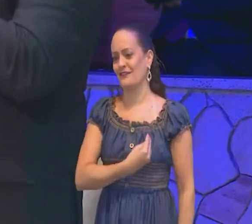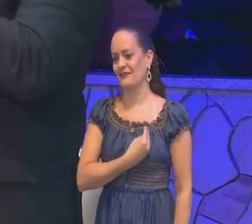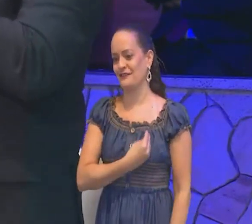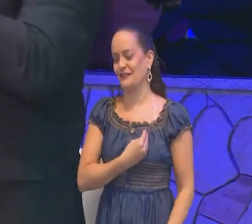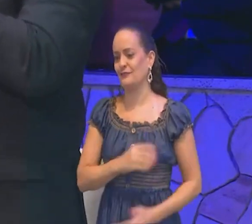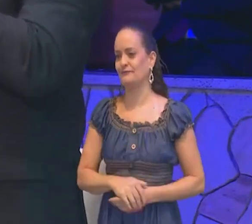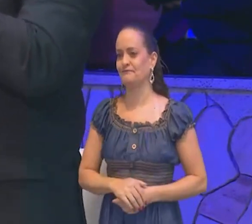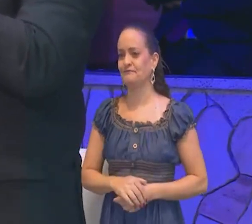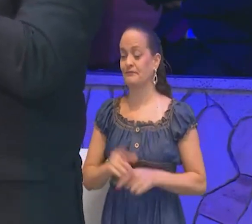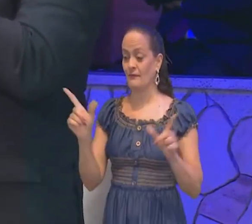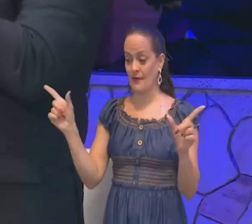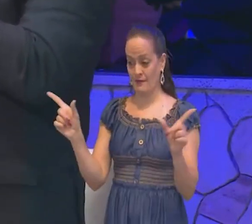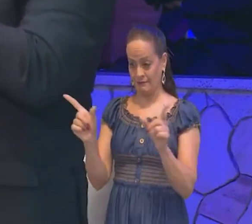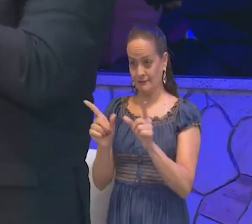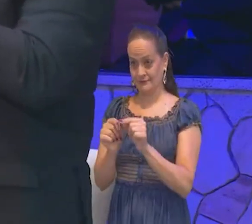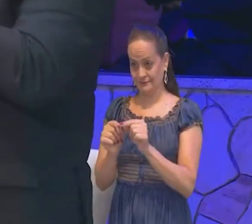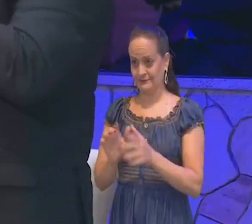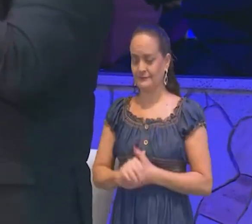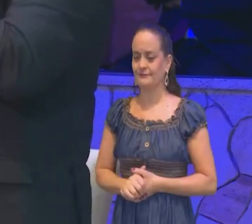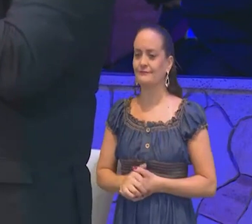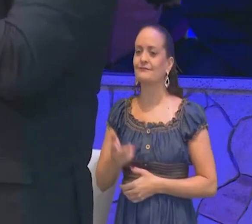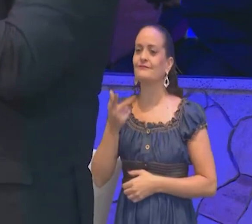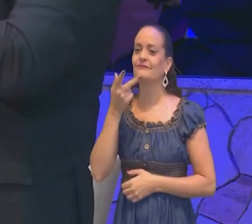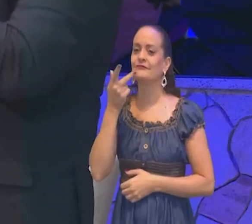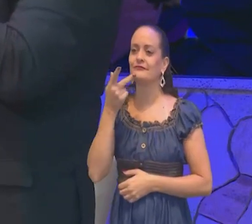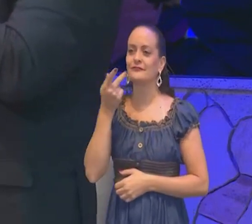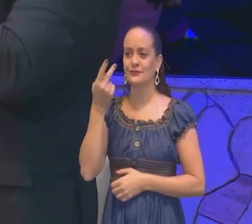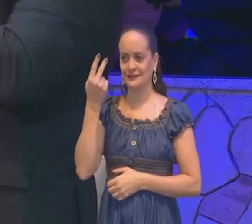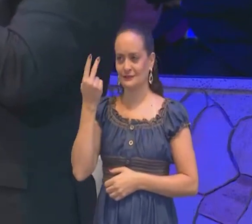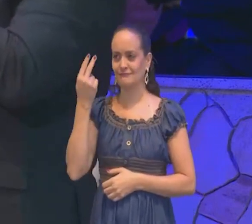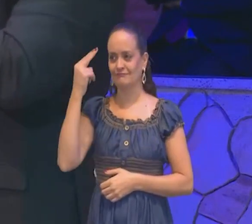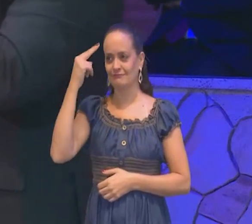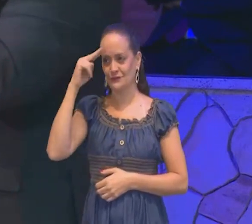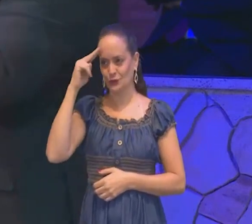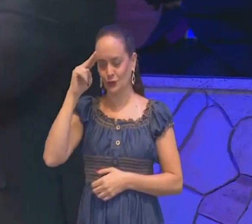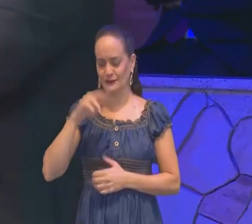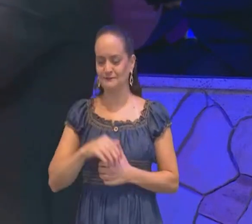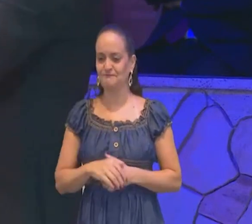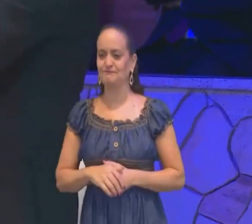Concluo contando uma ilustração que tenho por verdadeira.